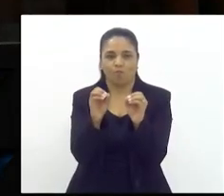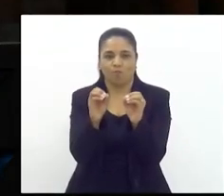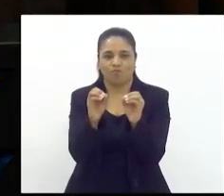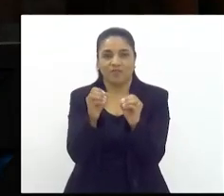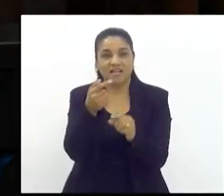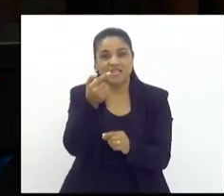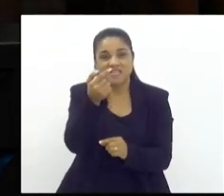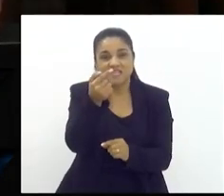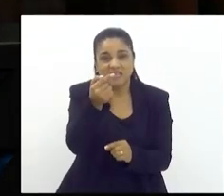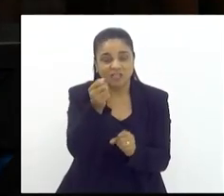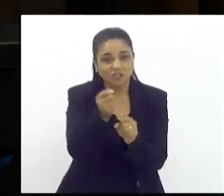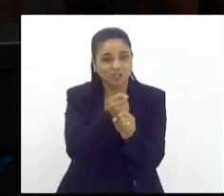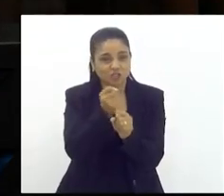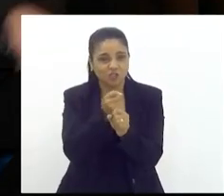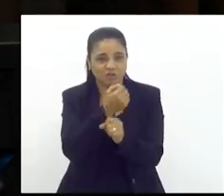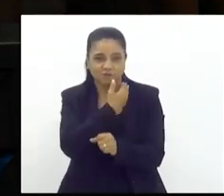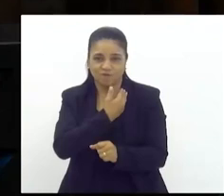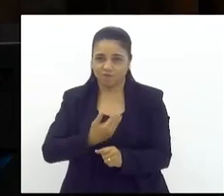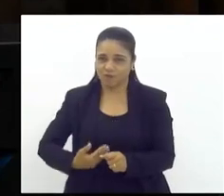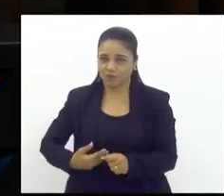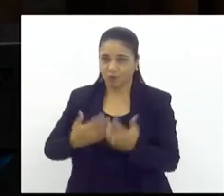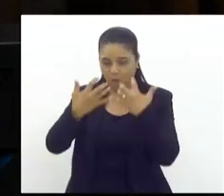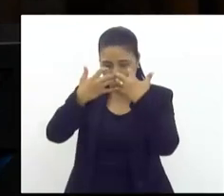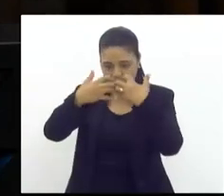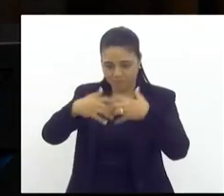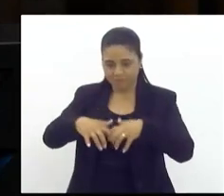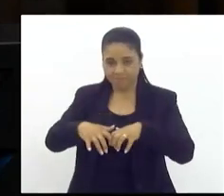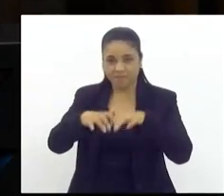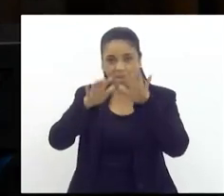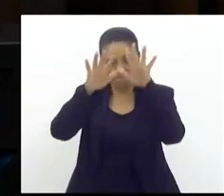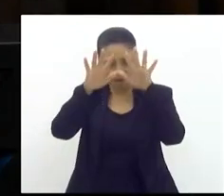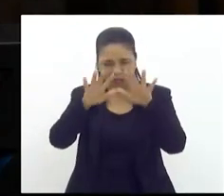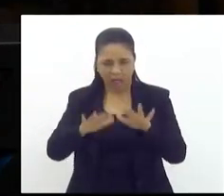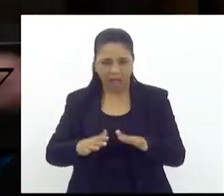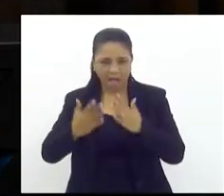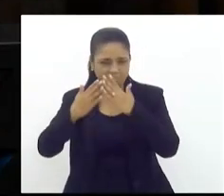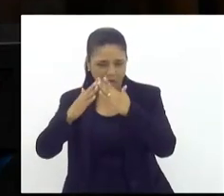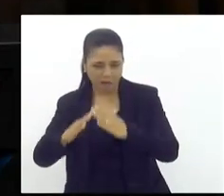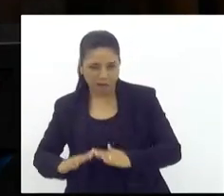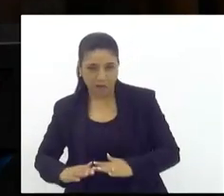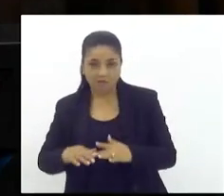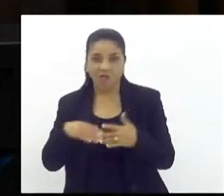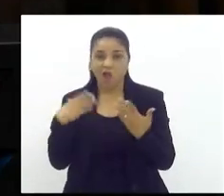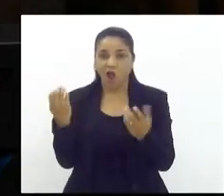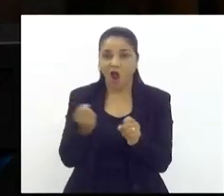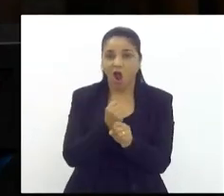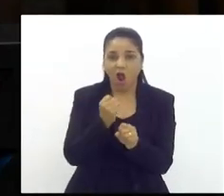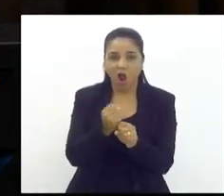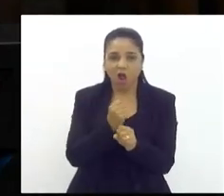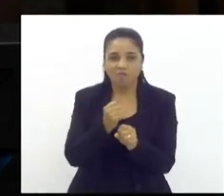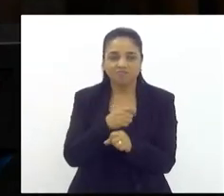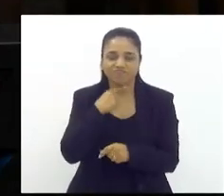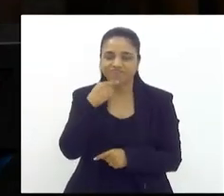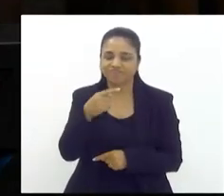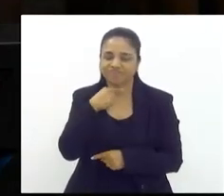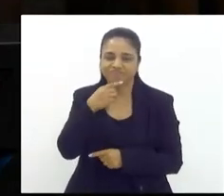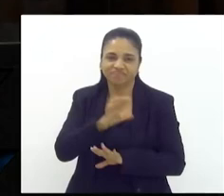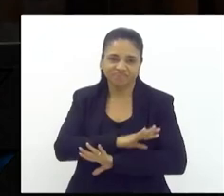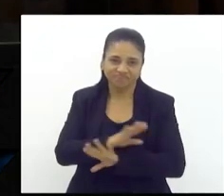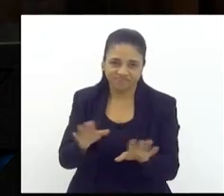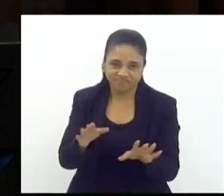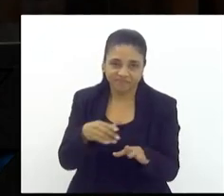prometidas pelo Governador contra as tragédias de Petrópolis e obras que nem se falam mais só a gente lembra fiscalizando